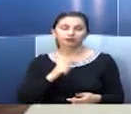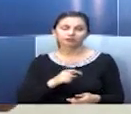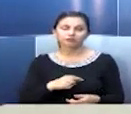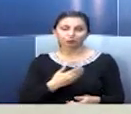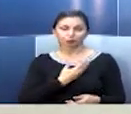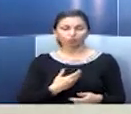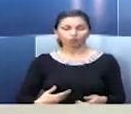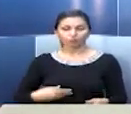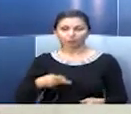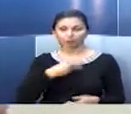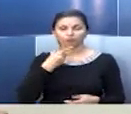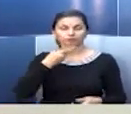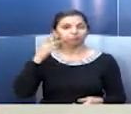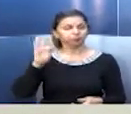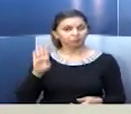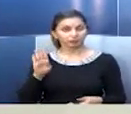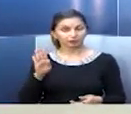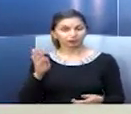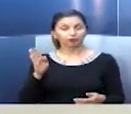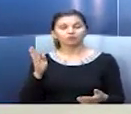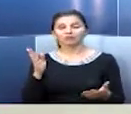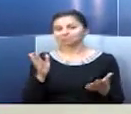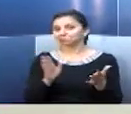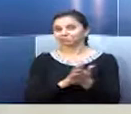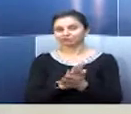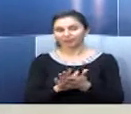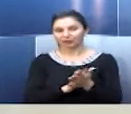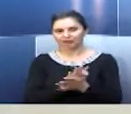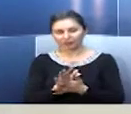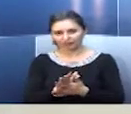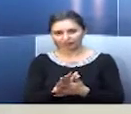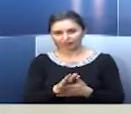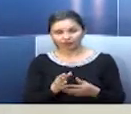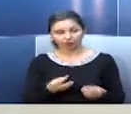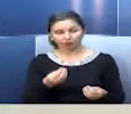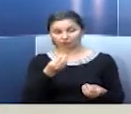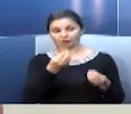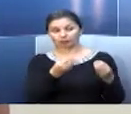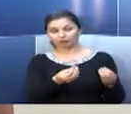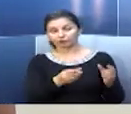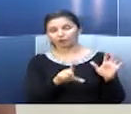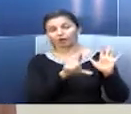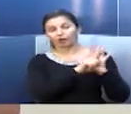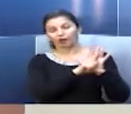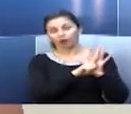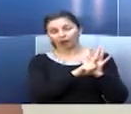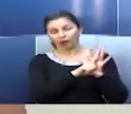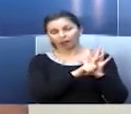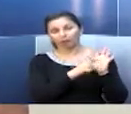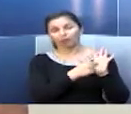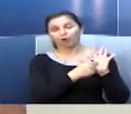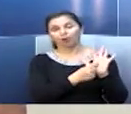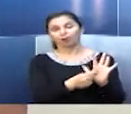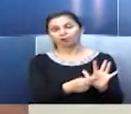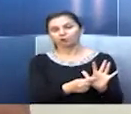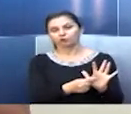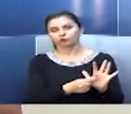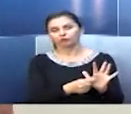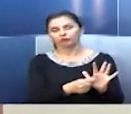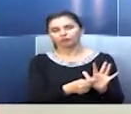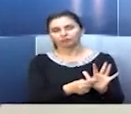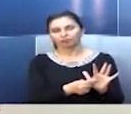e até hoje não fez. Então, na íntegra, senhor presidente, eu passo aqui a ler a indicação que eu